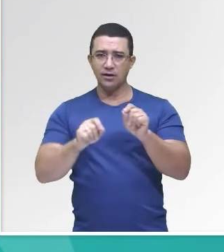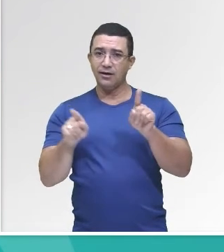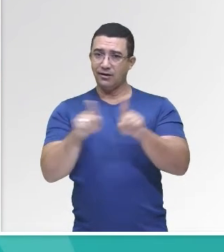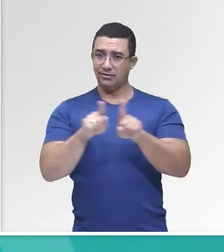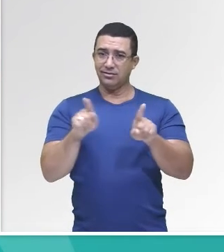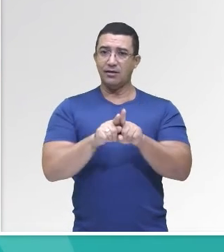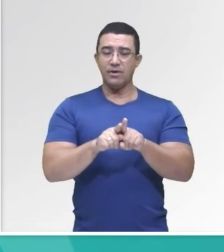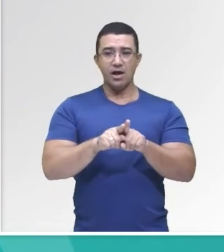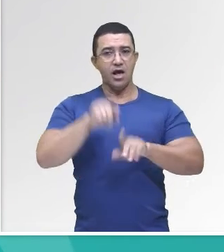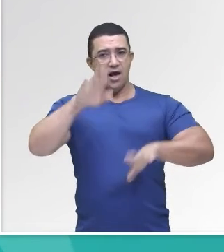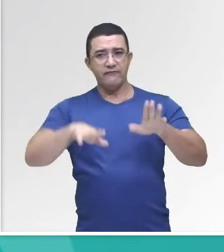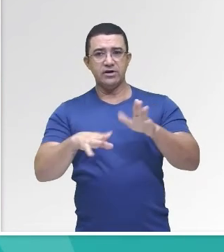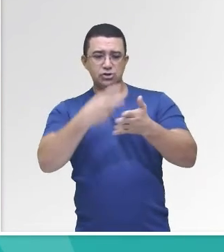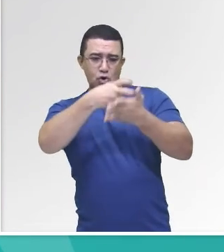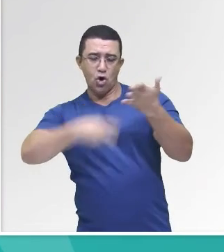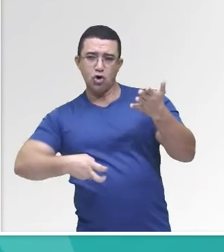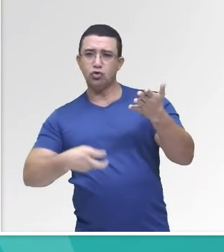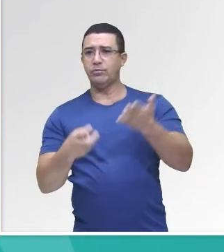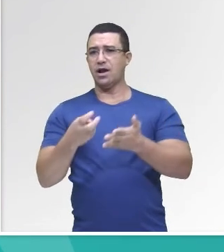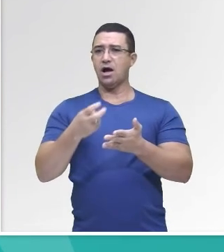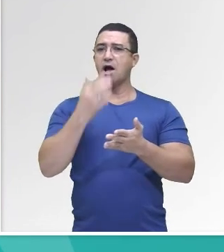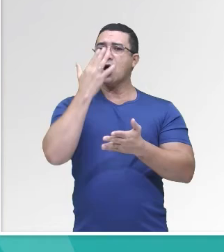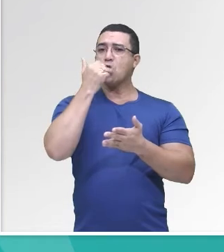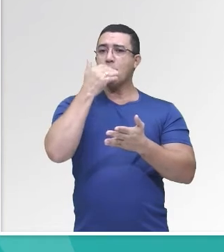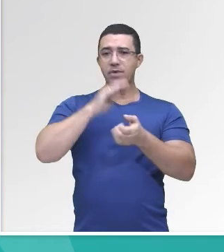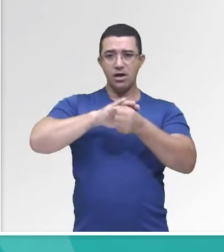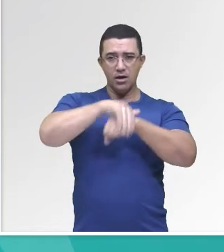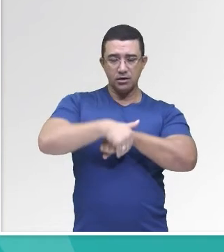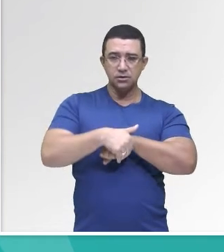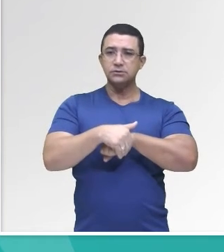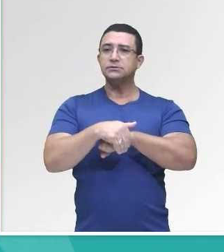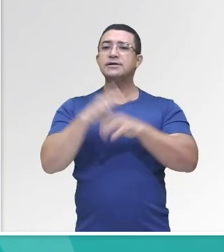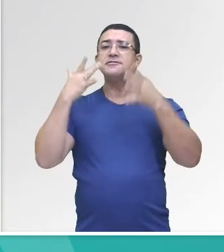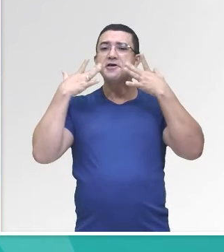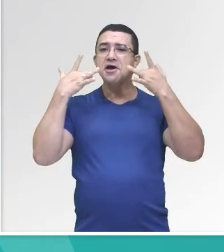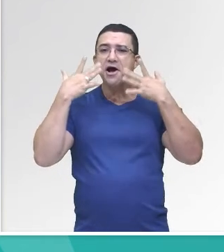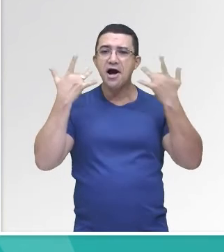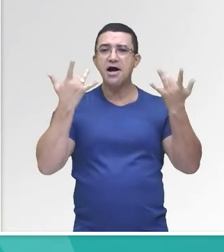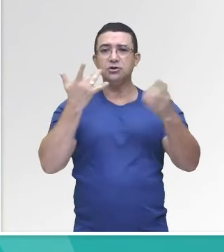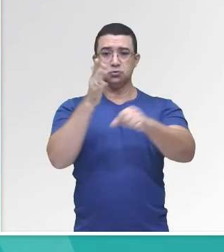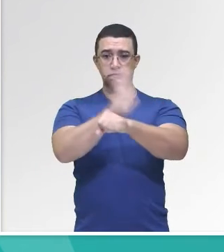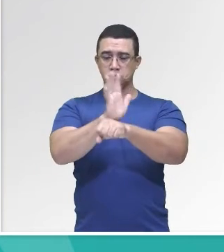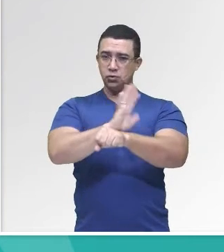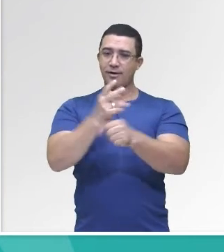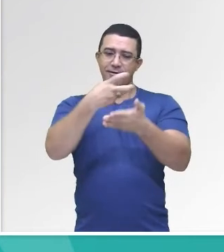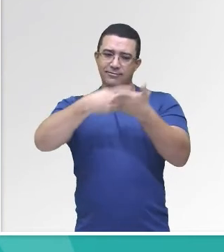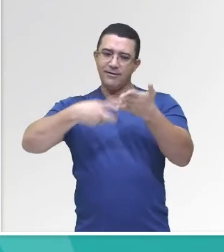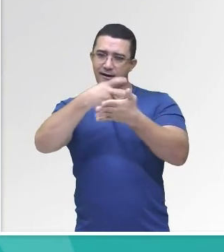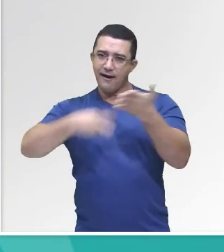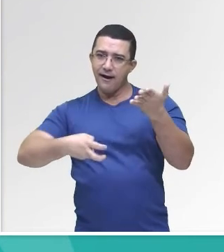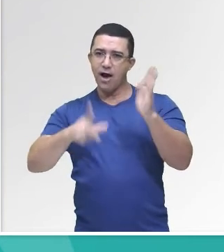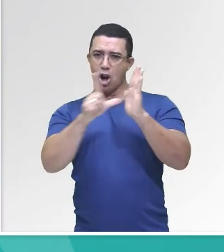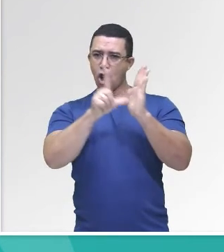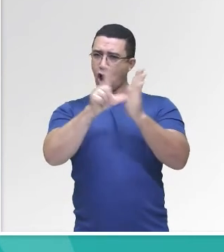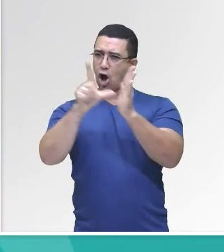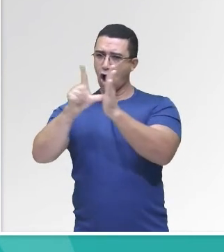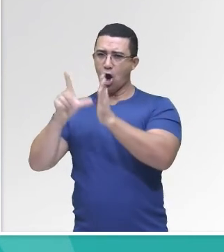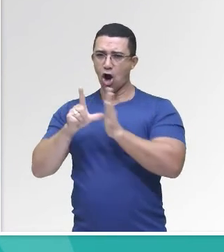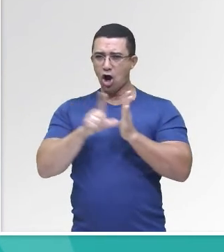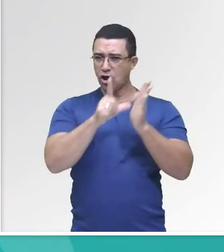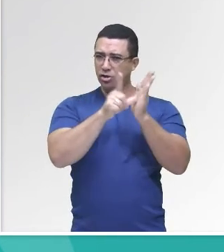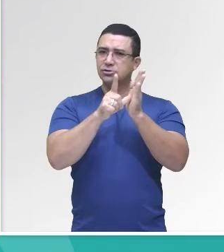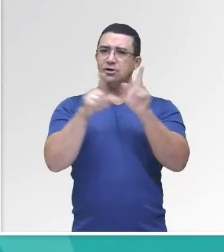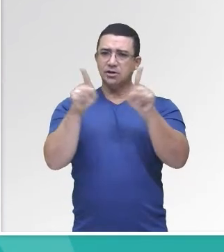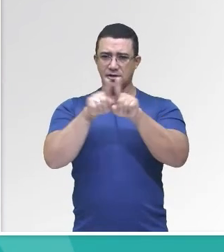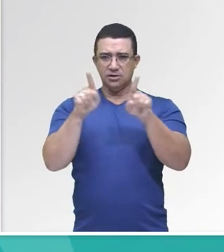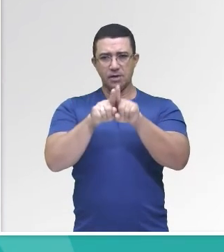a cenar, ir al teatro, al cine, descuentos em comércios locais e hasta